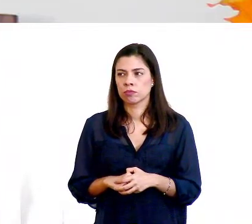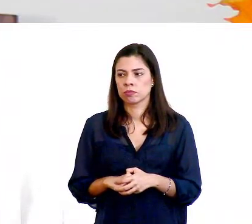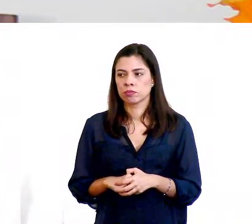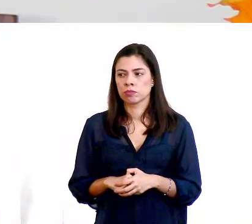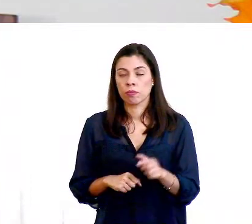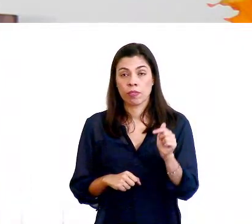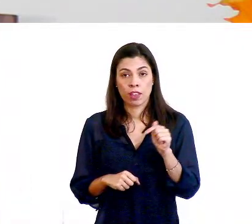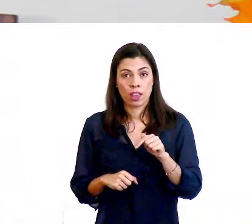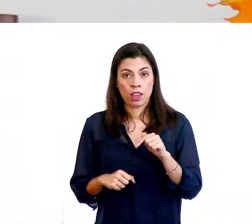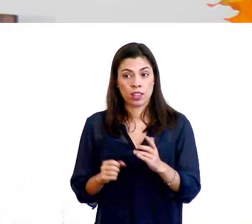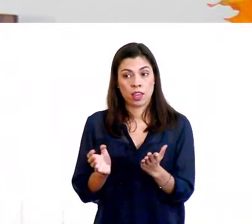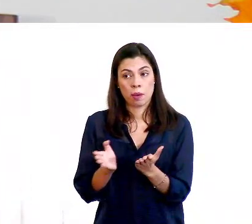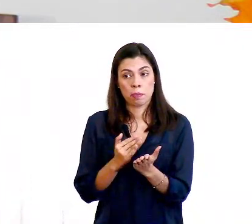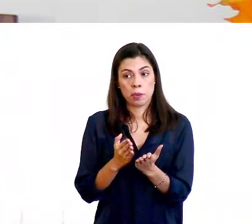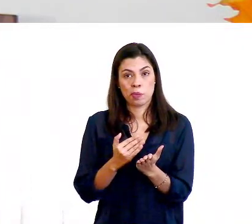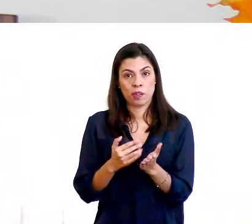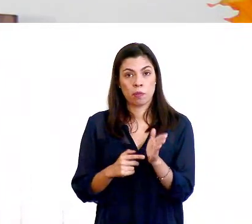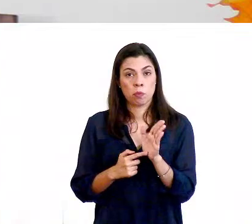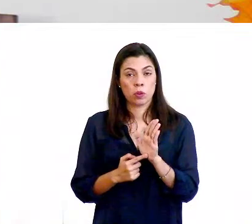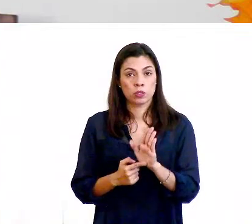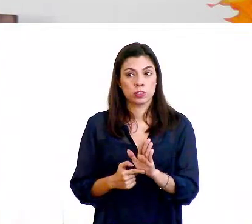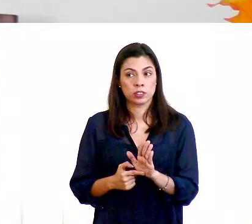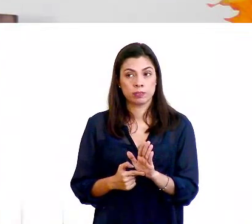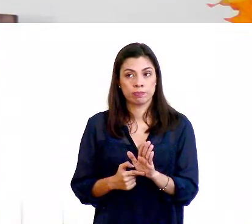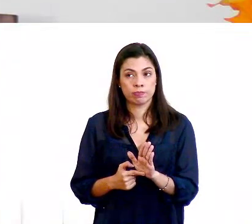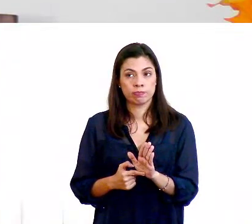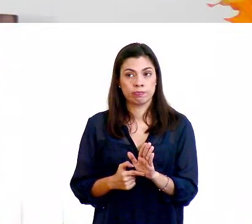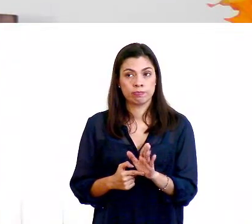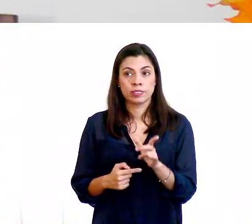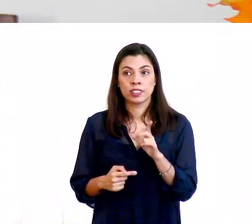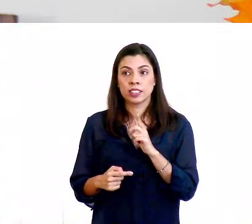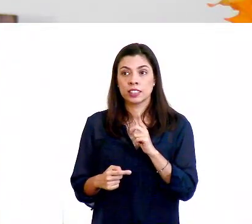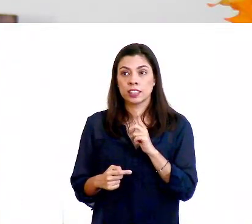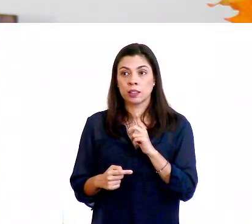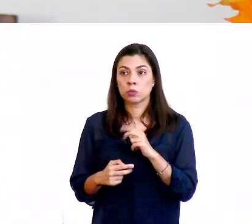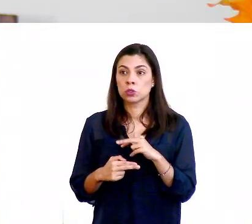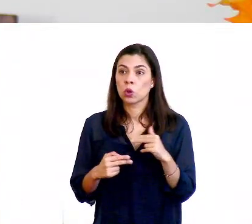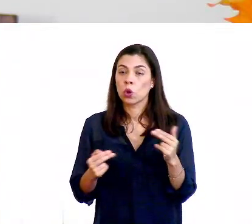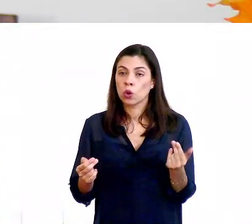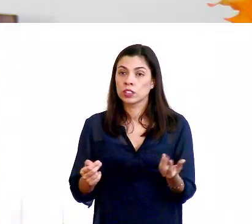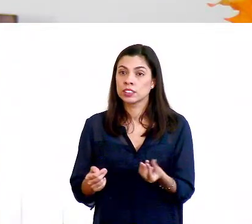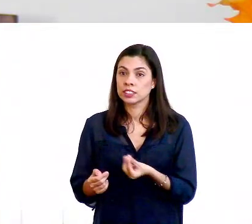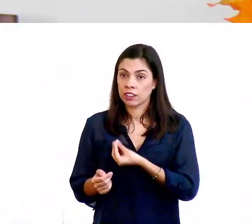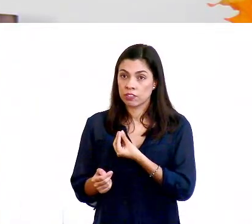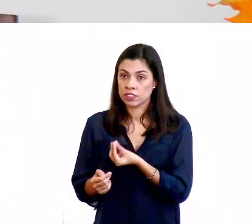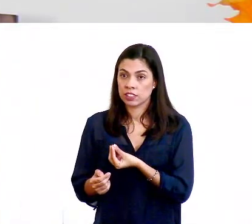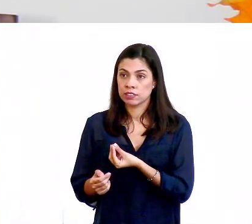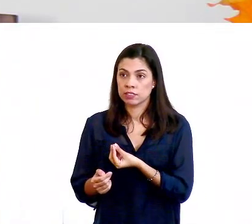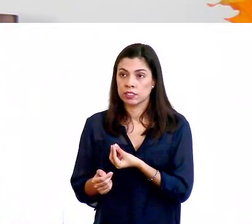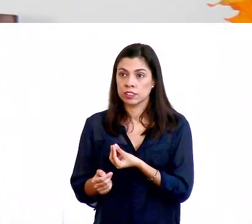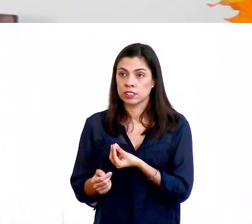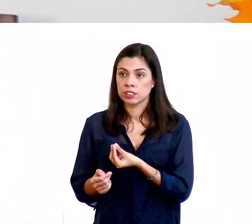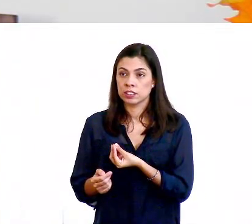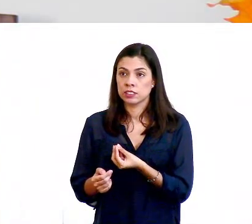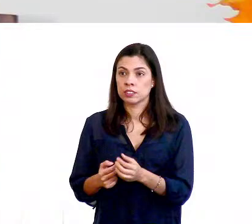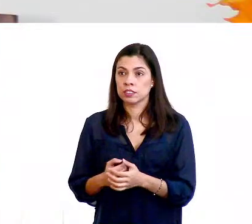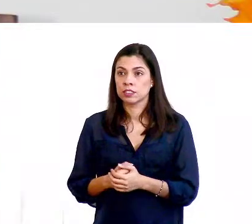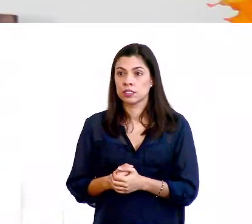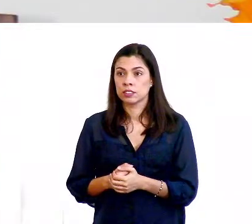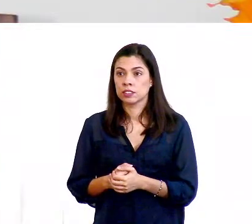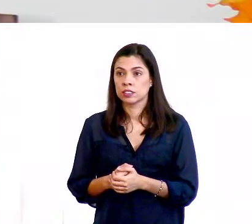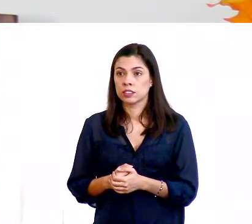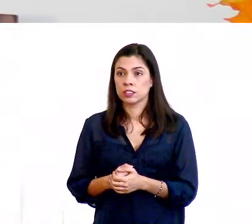Mas aqui o texto está dizendo, há situações na vida, há pessoas que